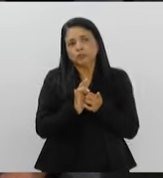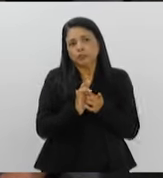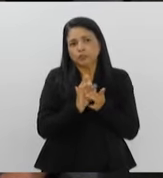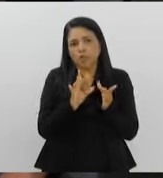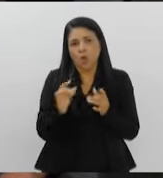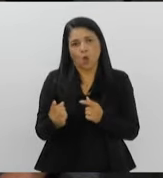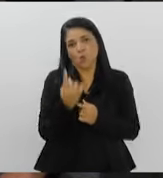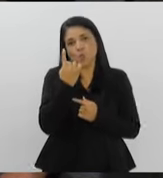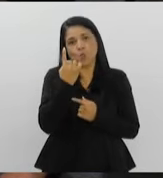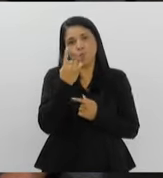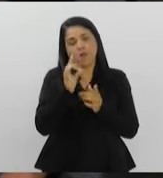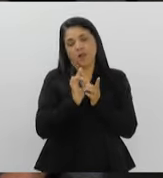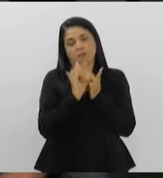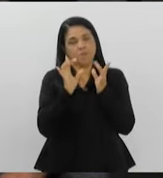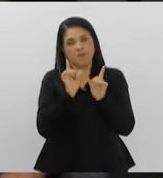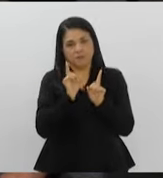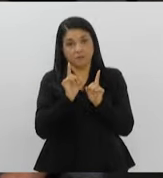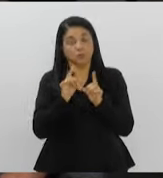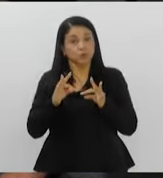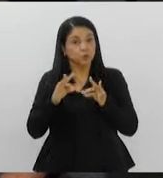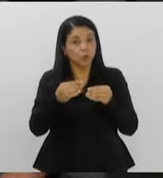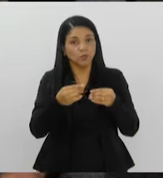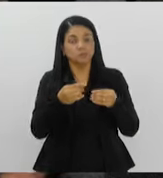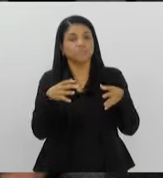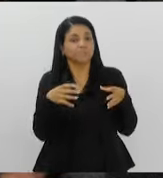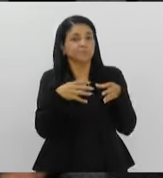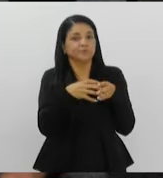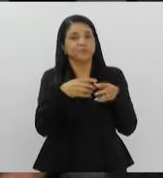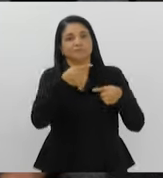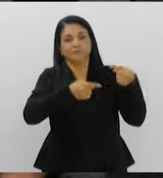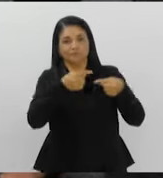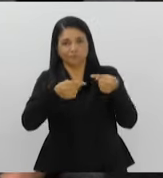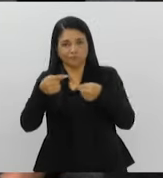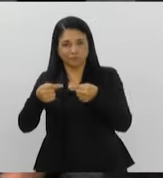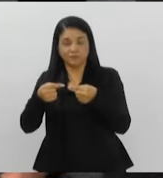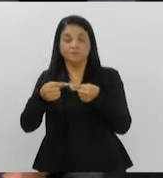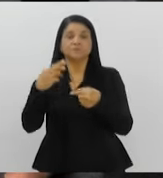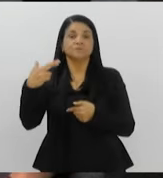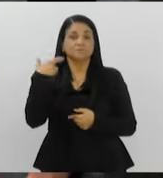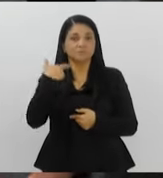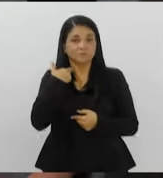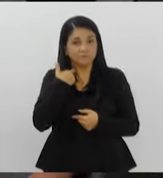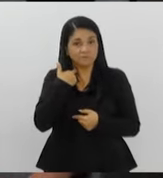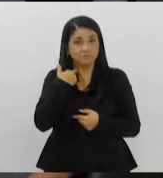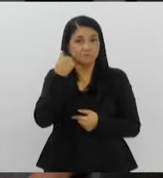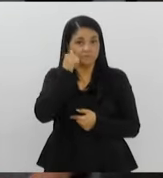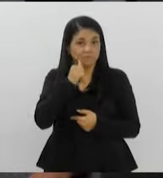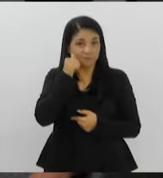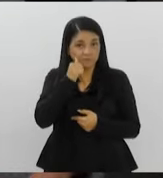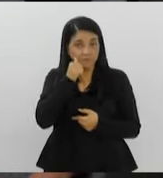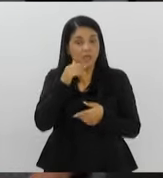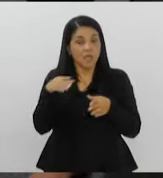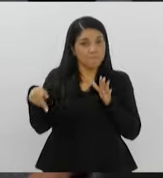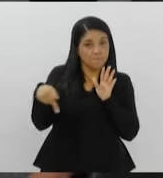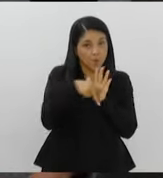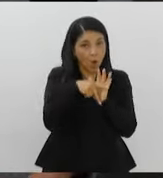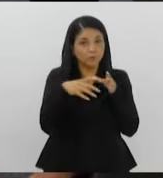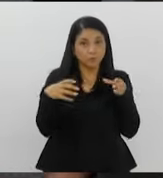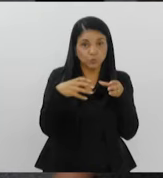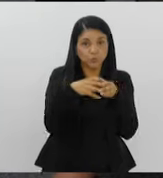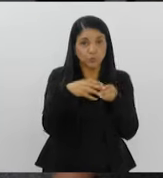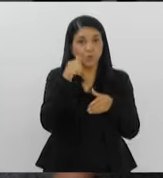unilateralmente, tudo será discutido com a bancada feminina. A procuradoria é a procuradoria da bancada feminina,